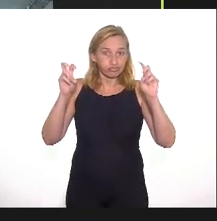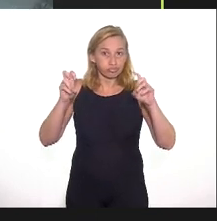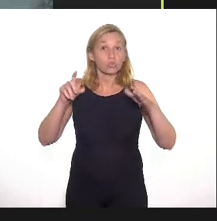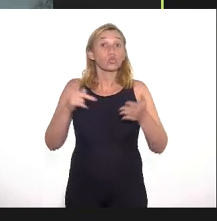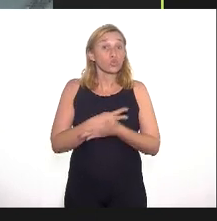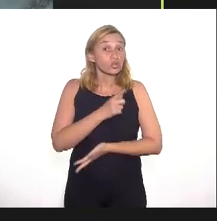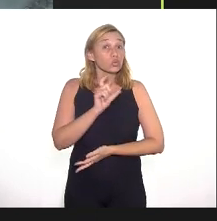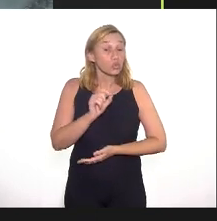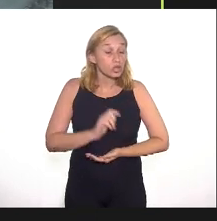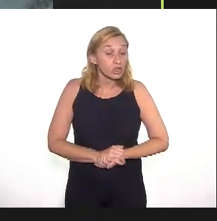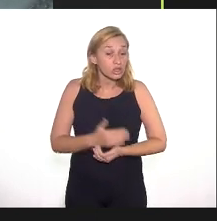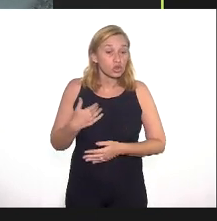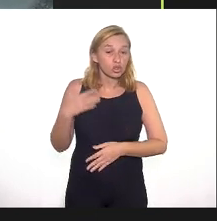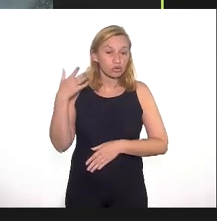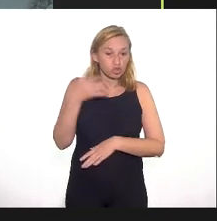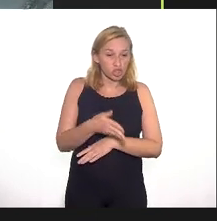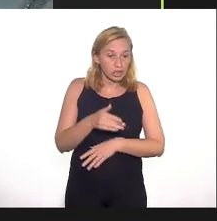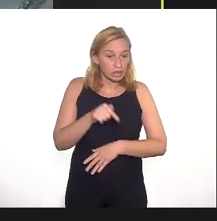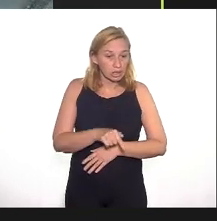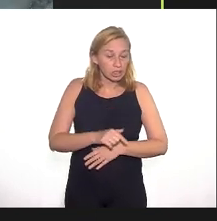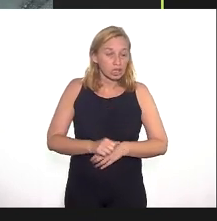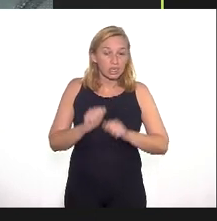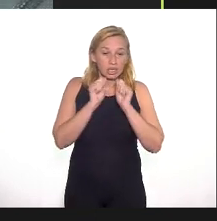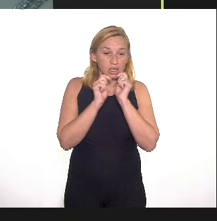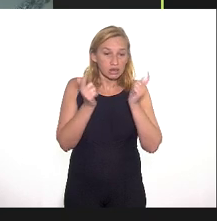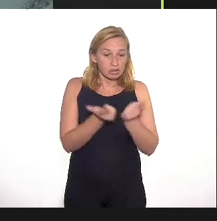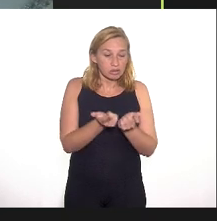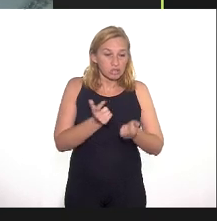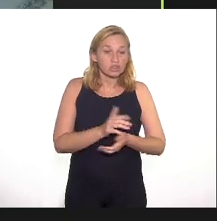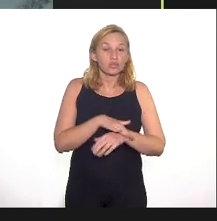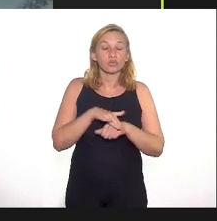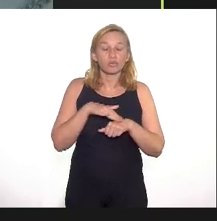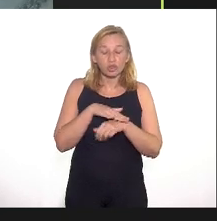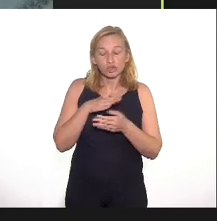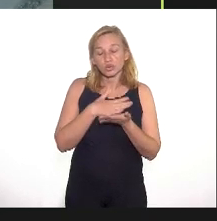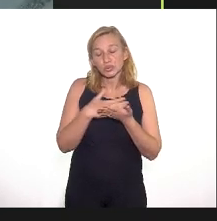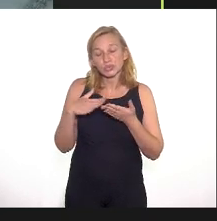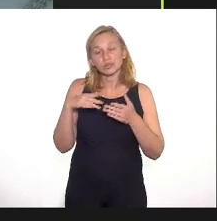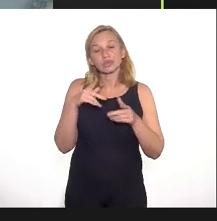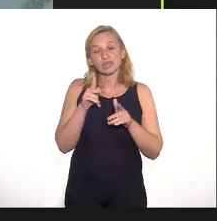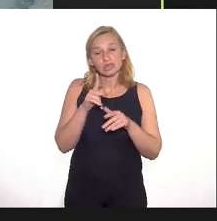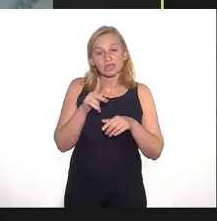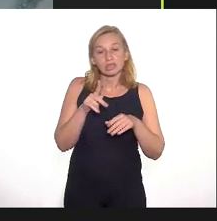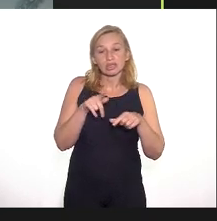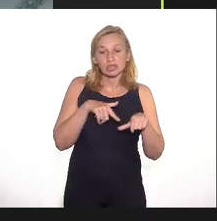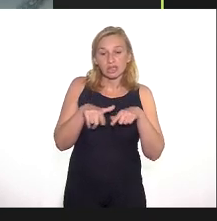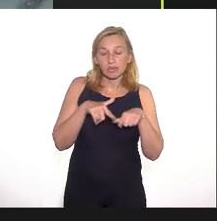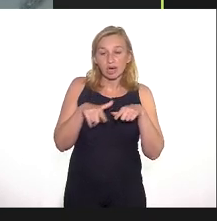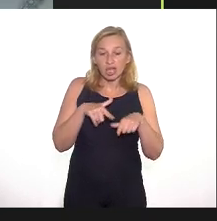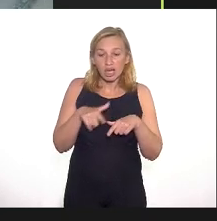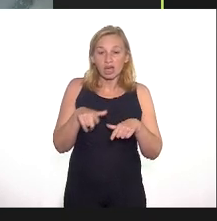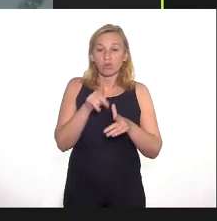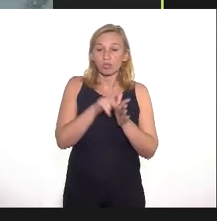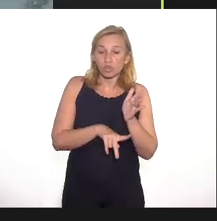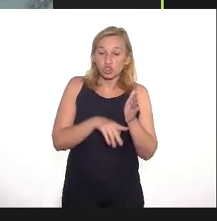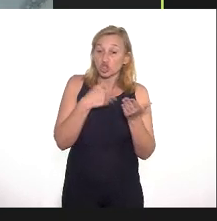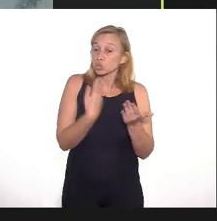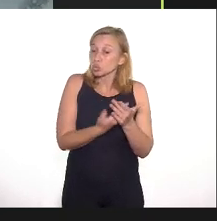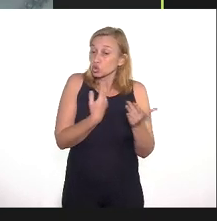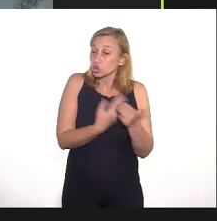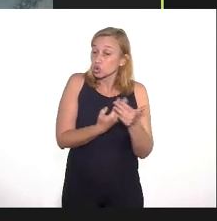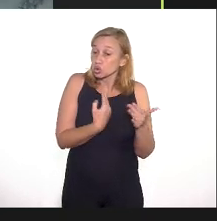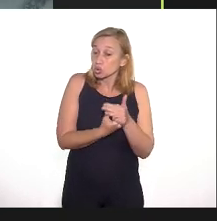que acontece? Quando eu cheguei aqui na Assembleia, a gente começou a trabalhar um projeto, fizemos um projeto em cima de um estudo